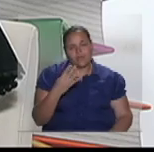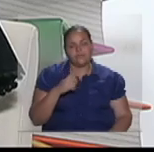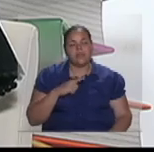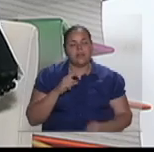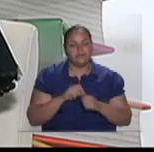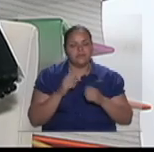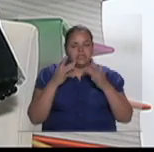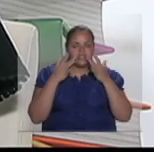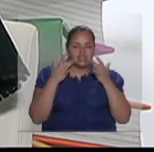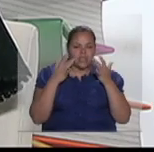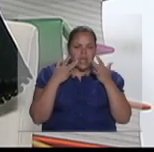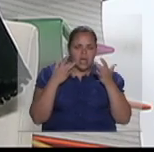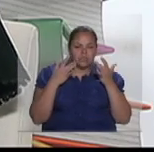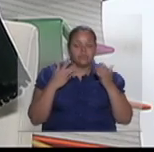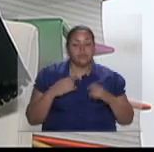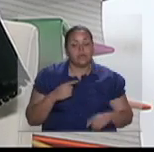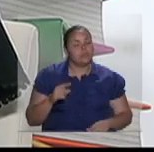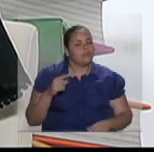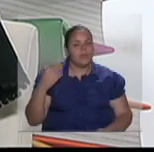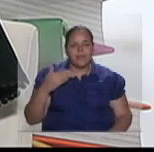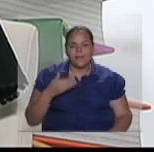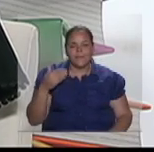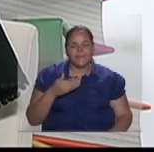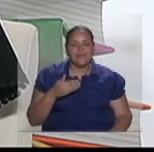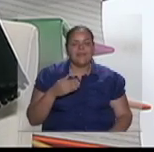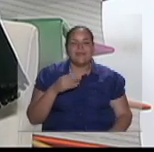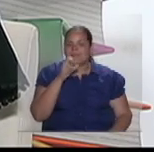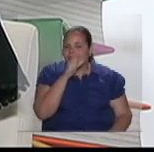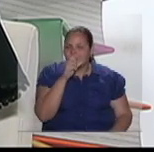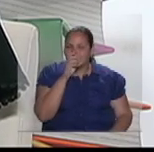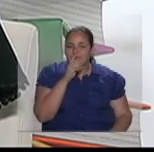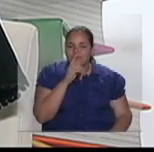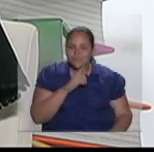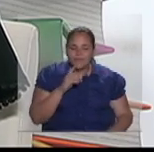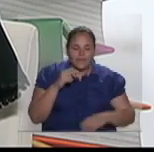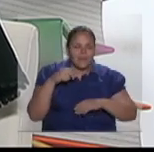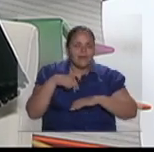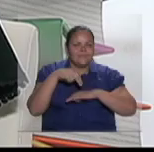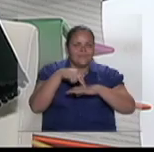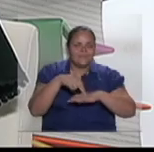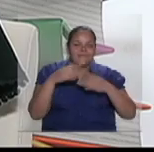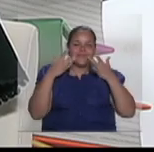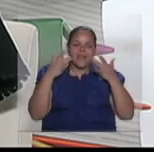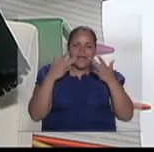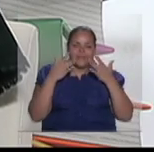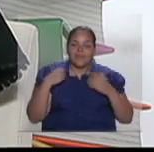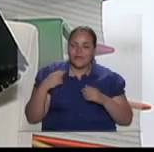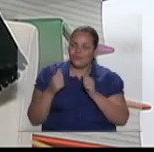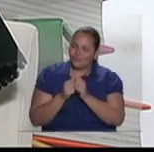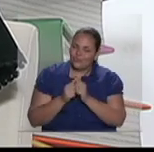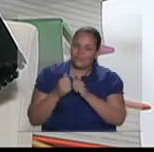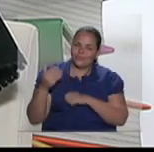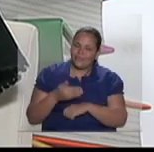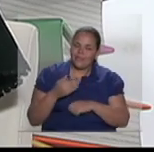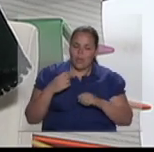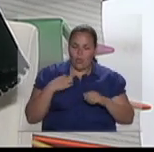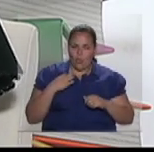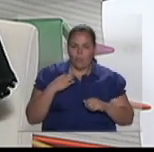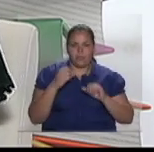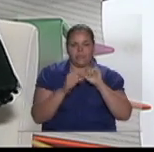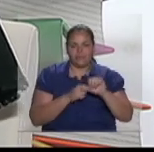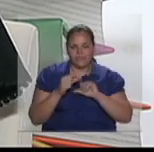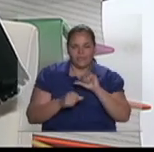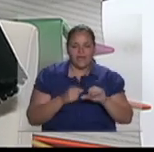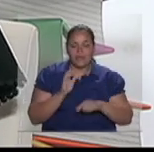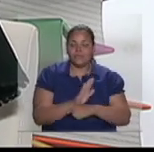idade fazia teatro e ela se apresentava todo final de semana. Era todo final de semana, eu na coxia com ela,